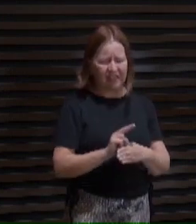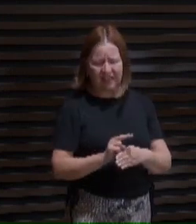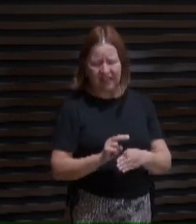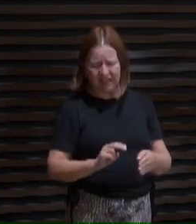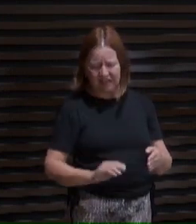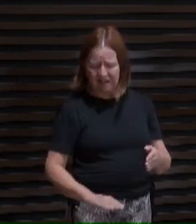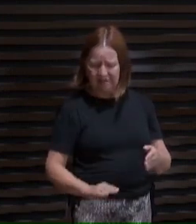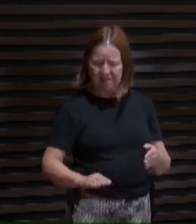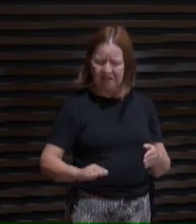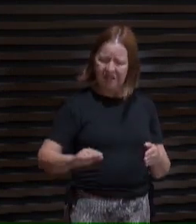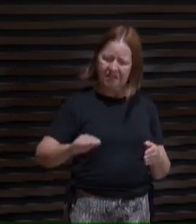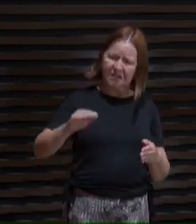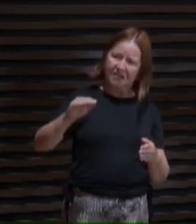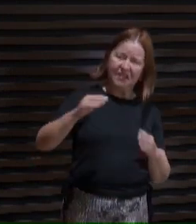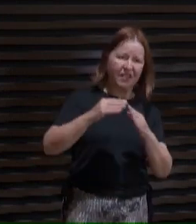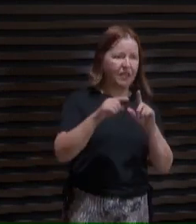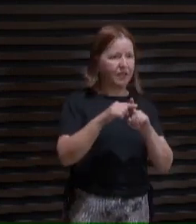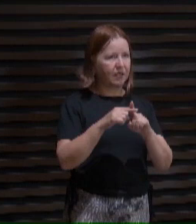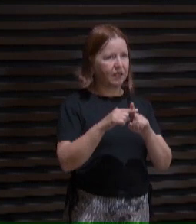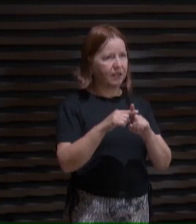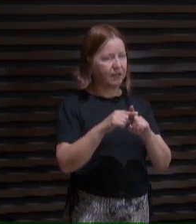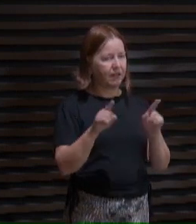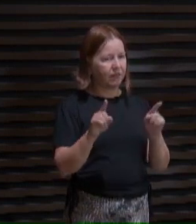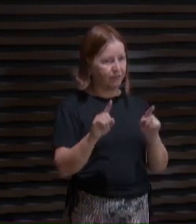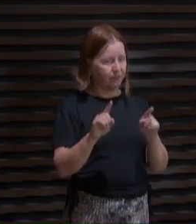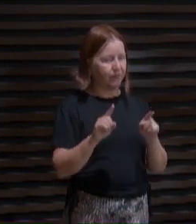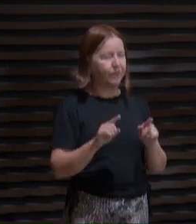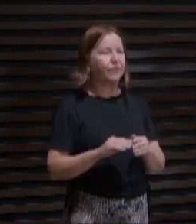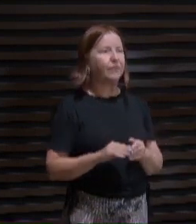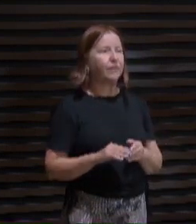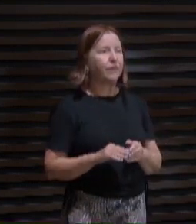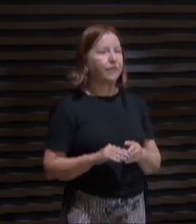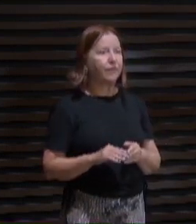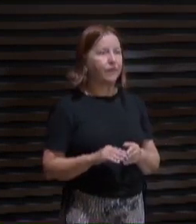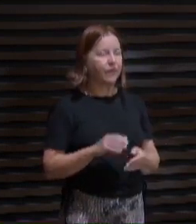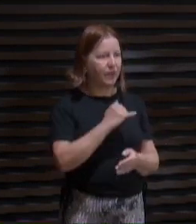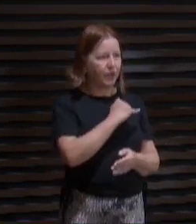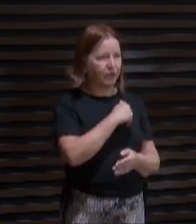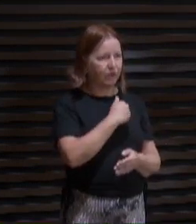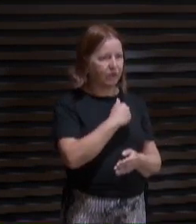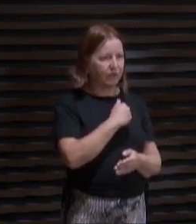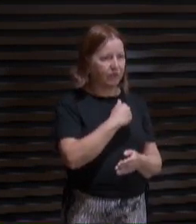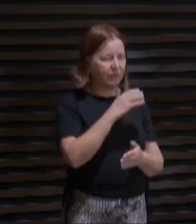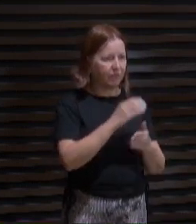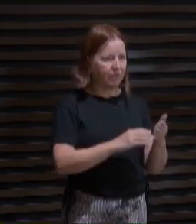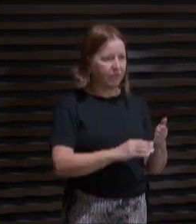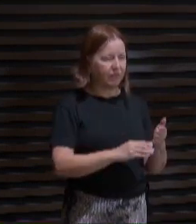que nasceu na igreja, mas você é isso aqui. Ó. Vamos ver João 1,